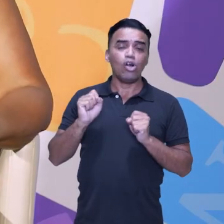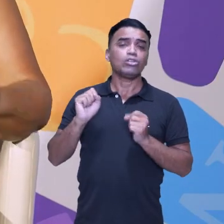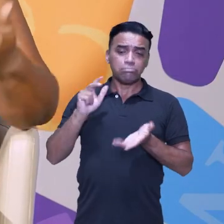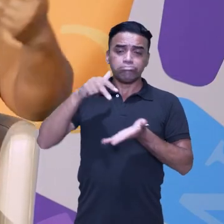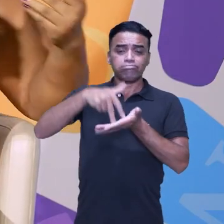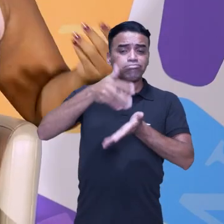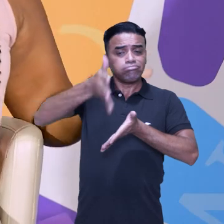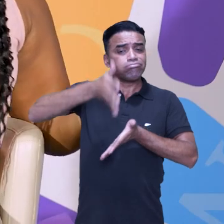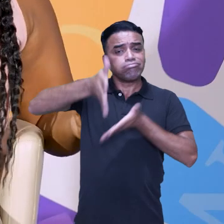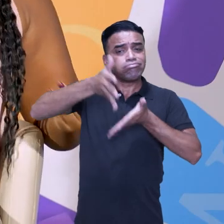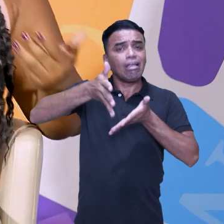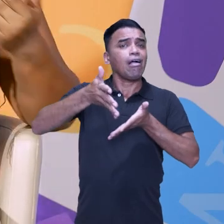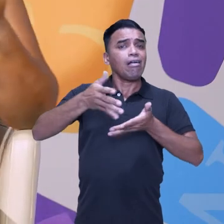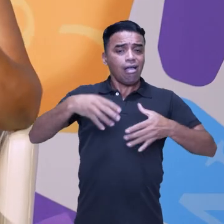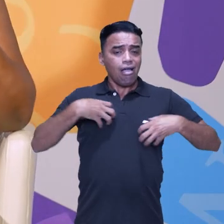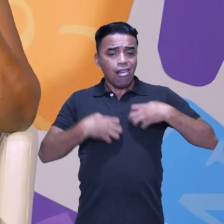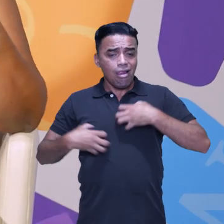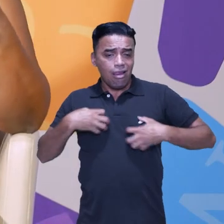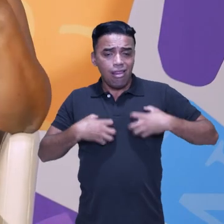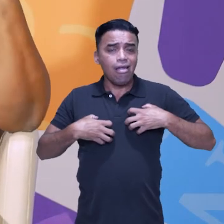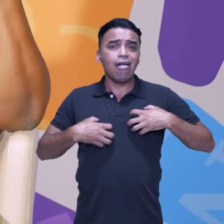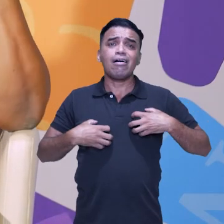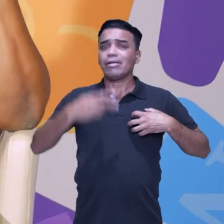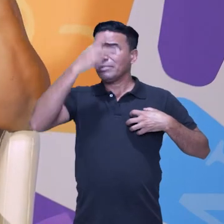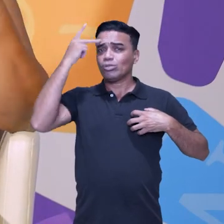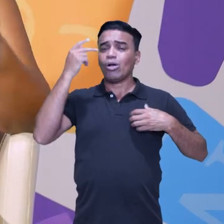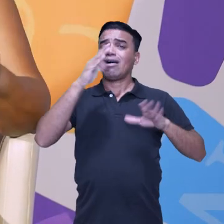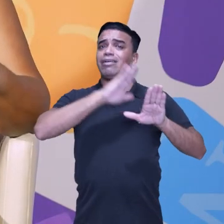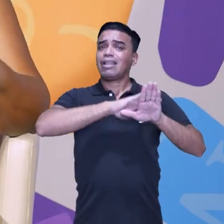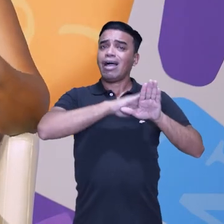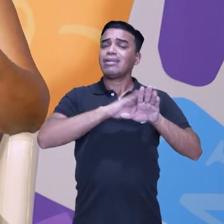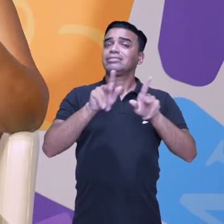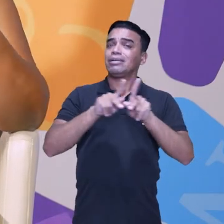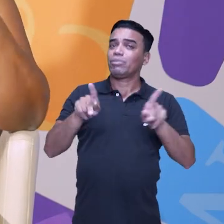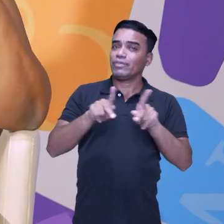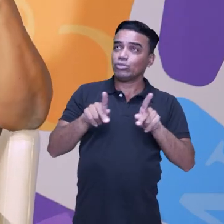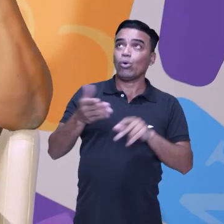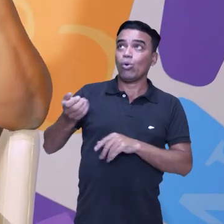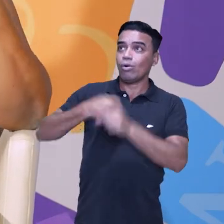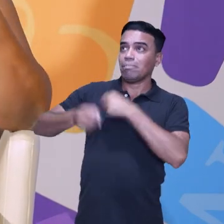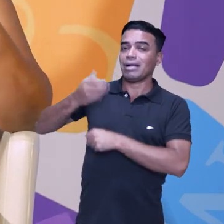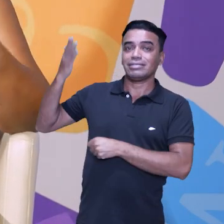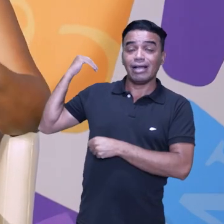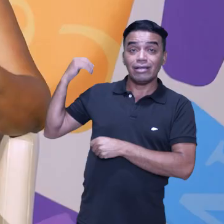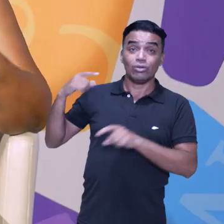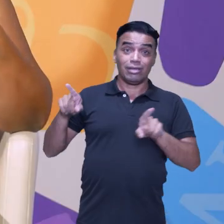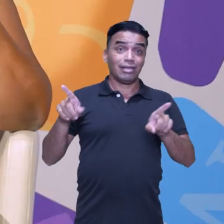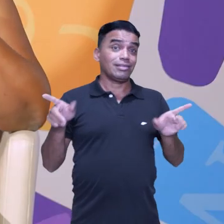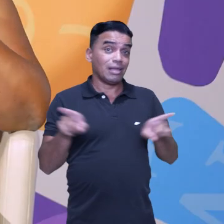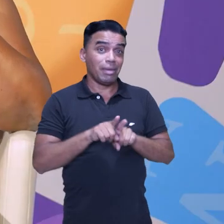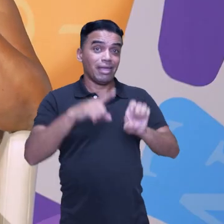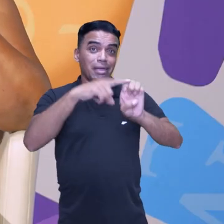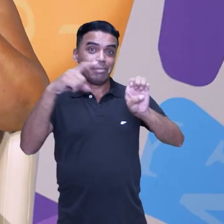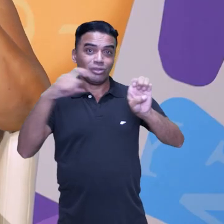dores, como nós já ouvimos aqui, de quem está por trás de ser professores, como foi o ano passado, e de ser empreendedores negros